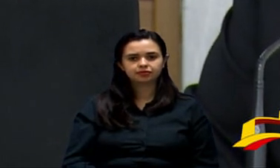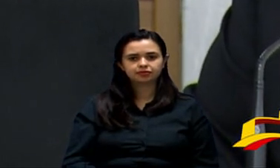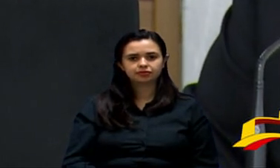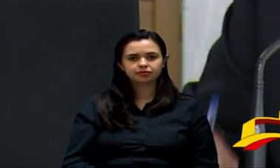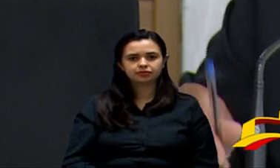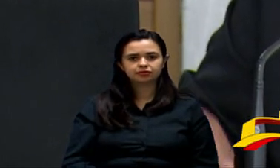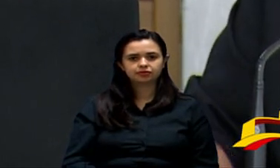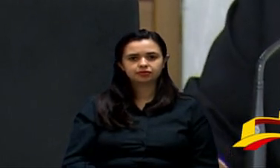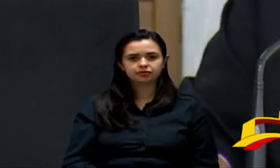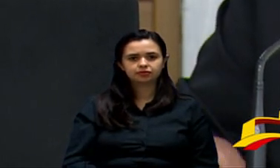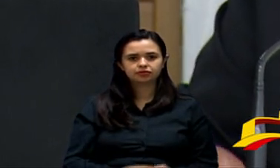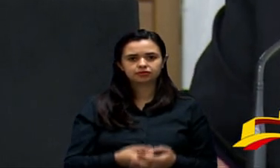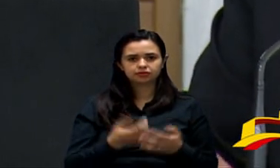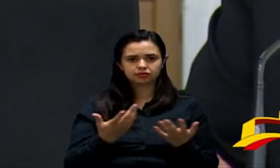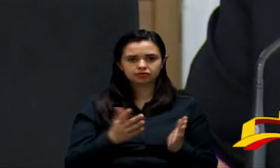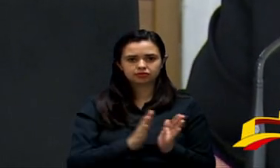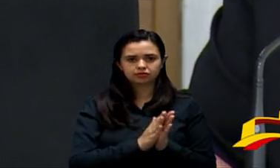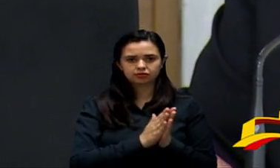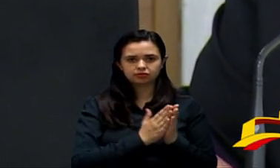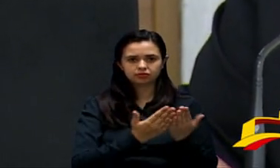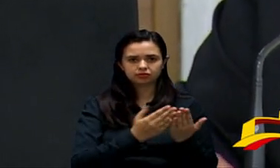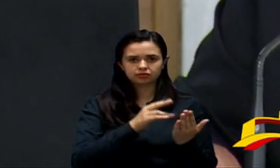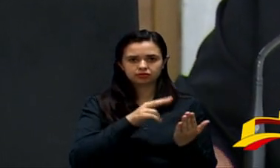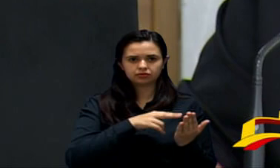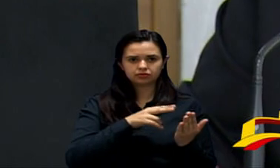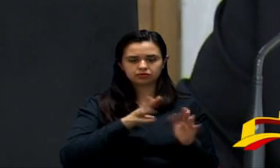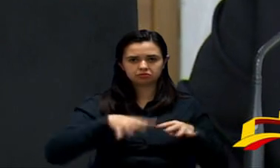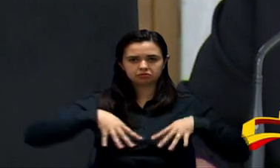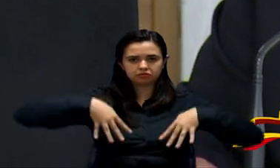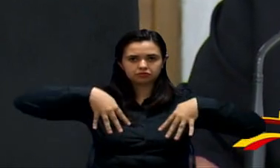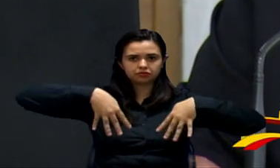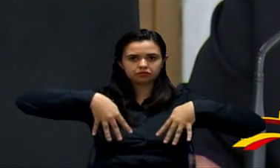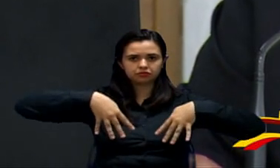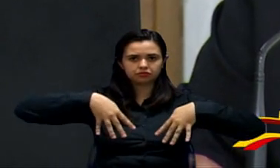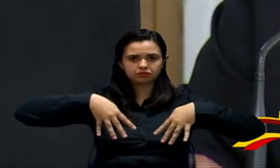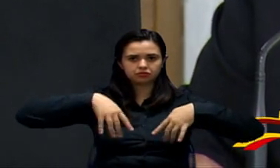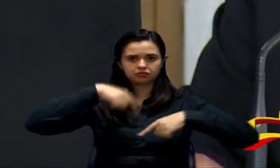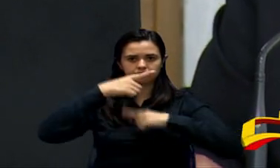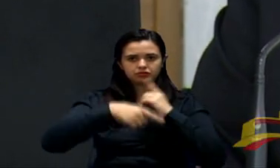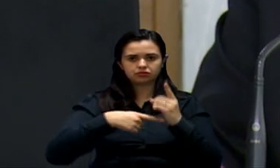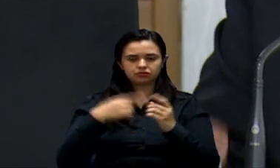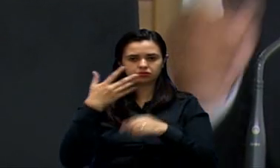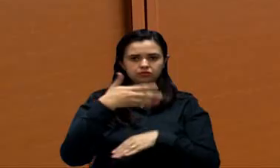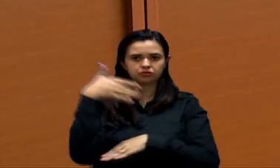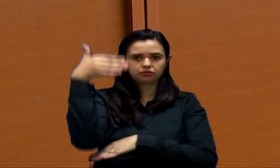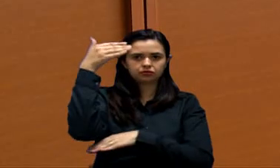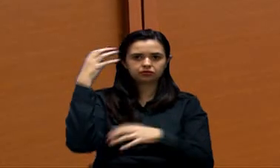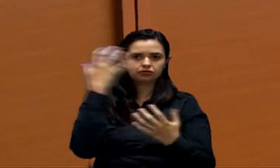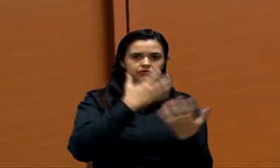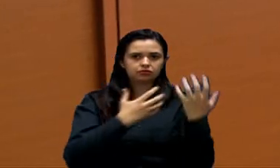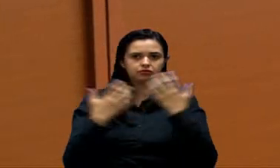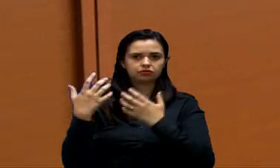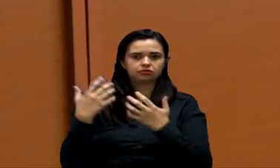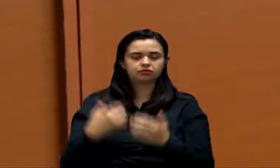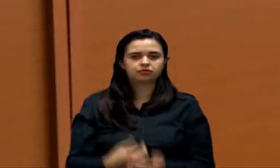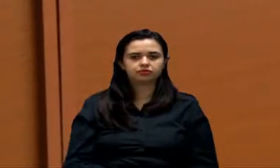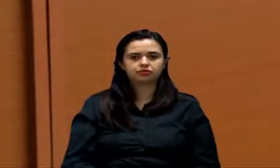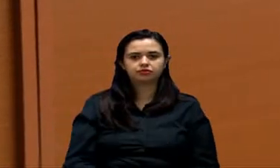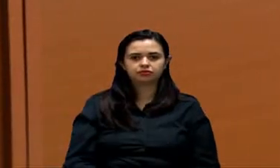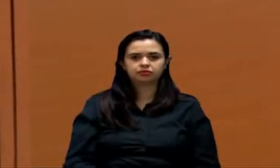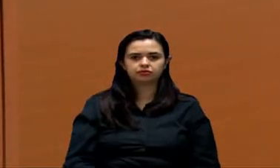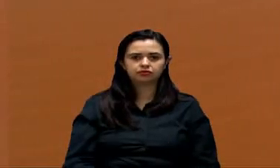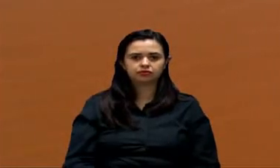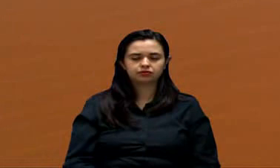Eu gostaria que, em respeito à palavra, gostaria que todos pudessem ficar em pé e, logo em seguida, estaremos ouvindo o hino nacional. João